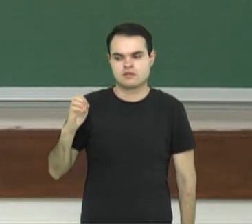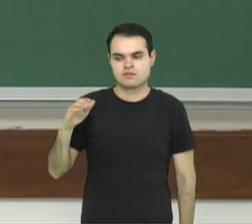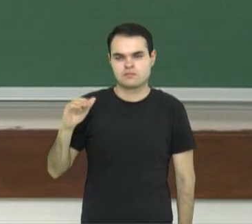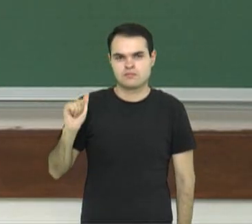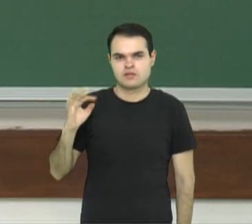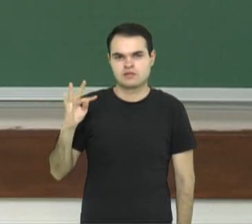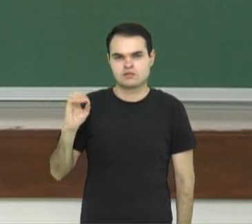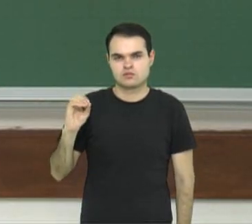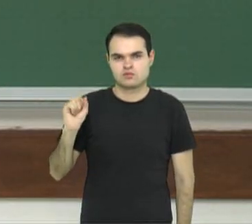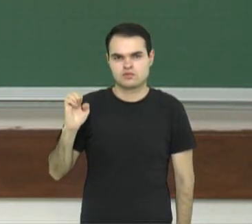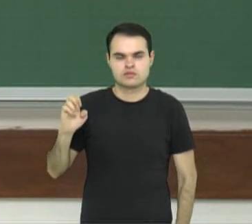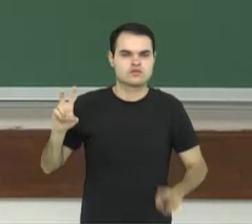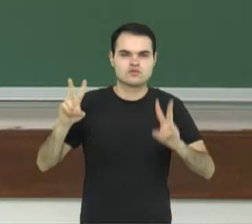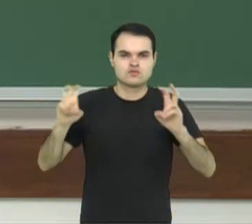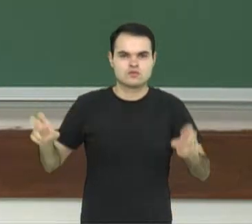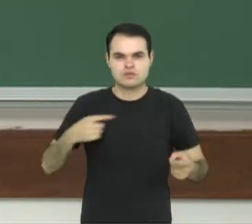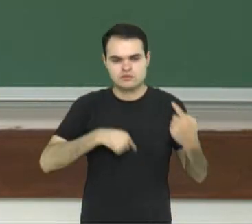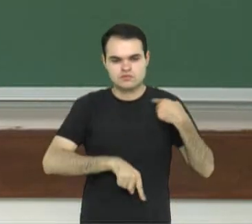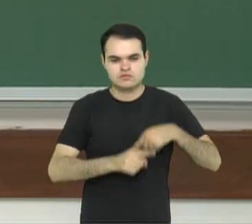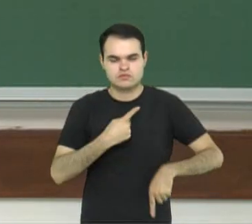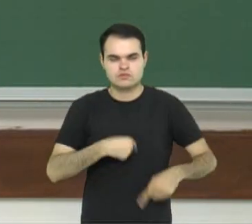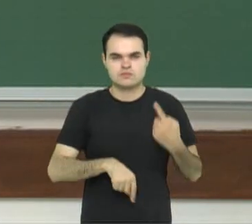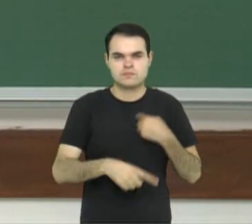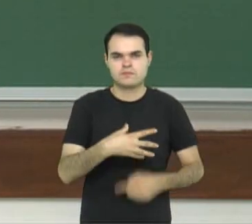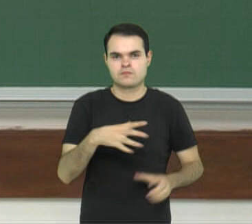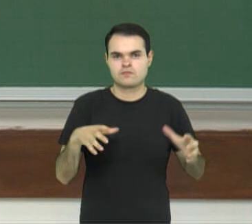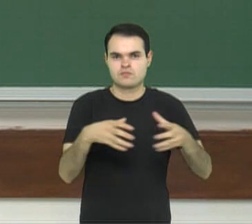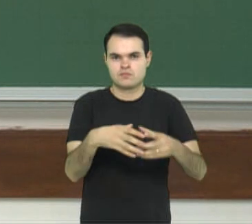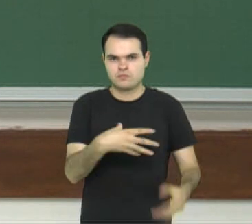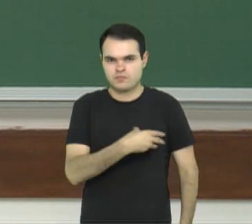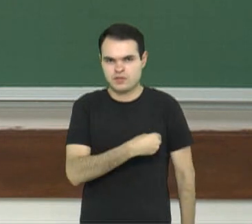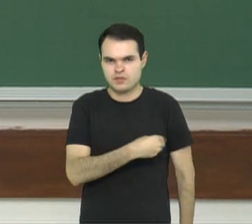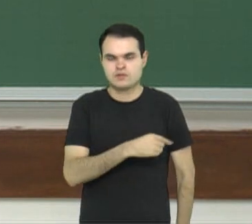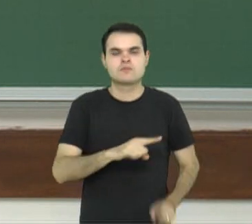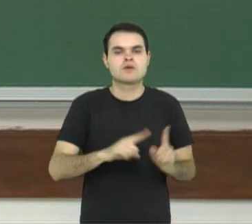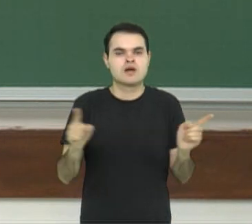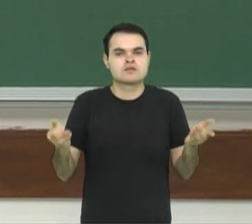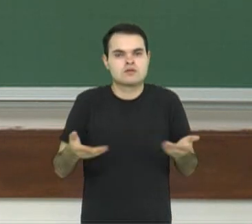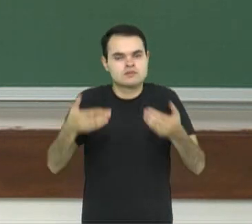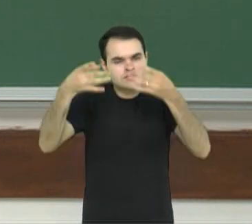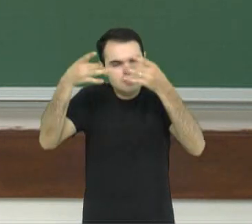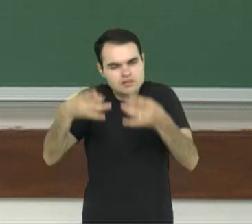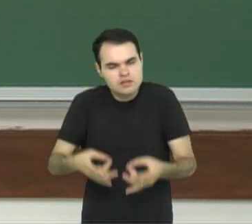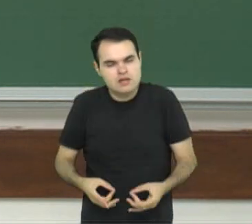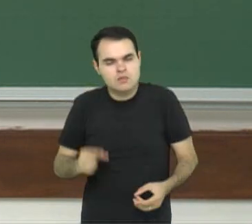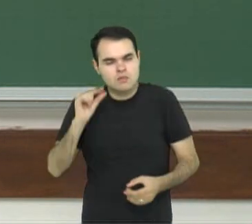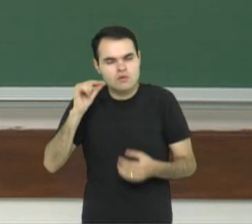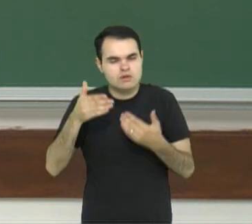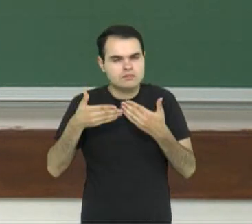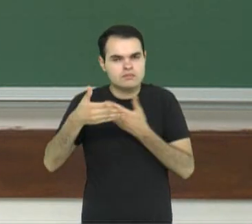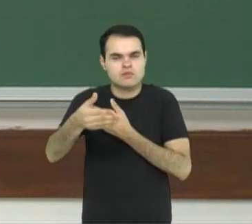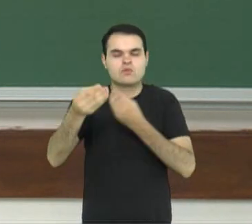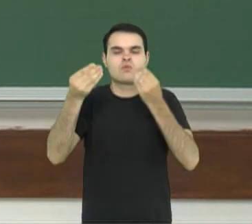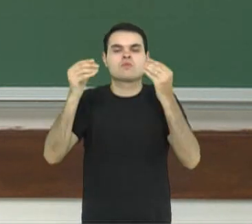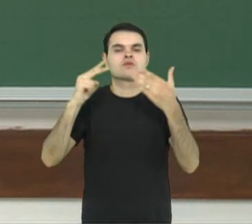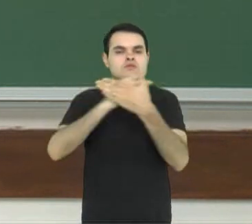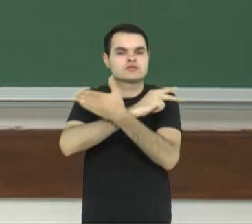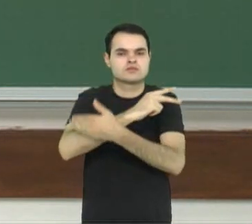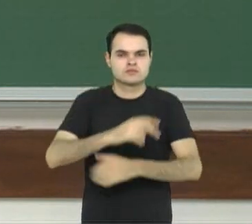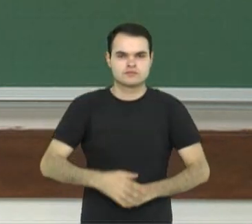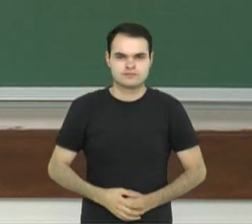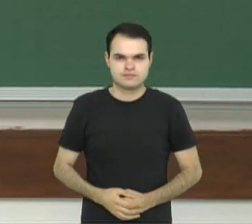anterior sobre circulação em mamíferos, nós falamos sobre hematose, mas hoje a gente vai detalhar ela um pouquinho mais para vocês. Como que acontece essa